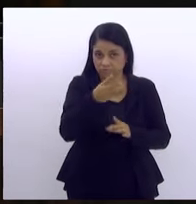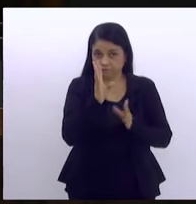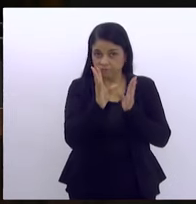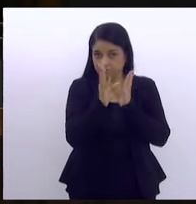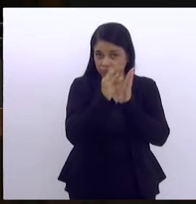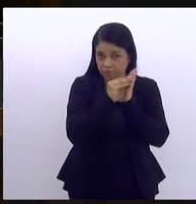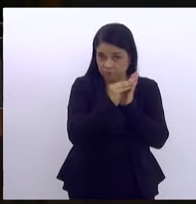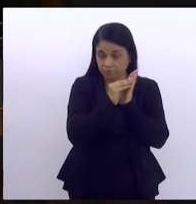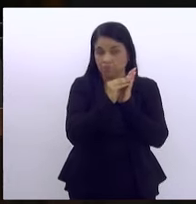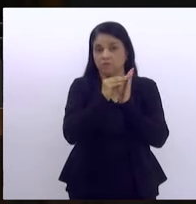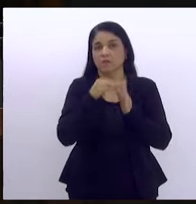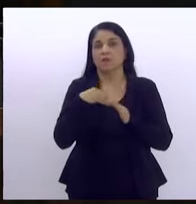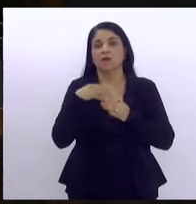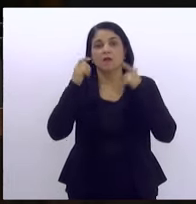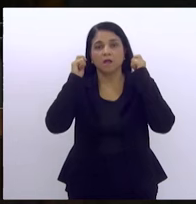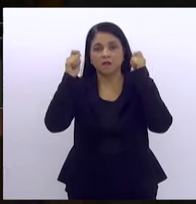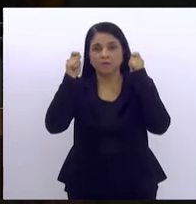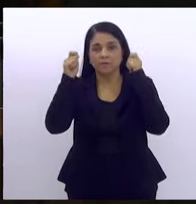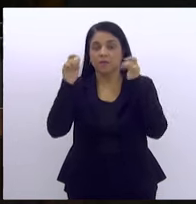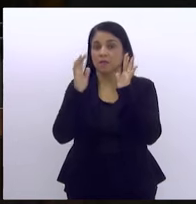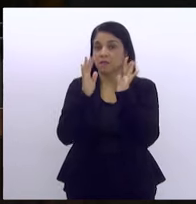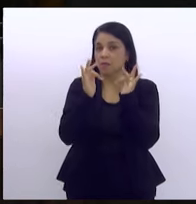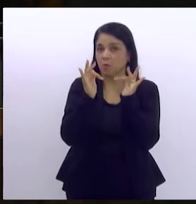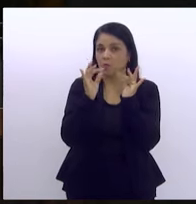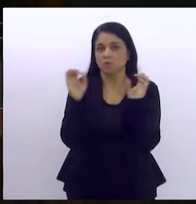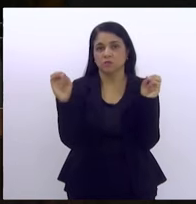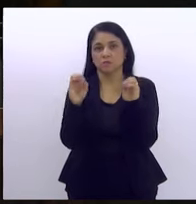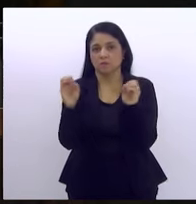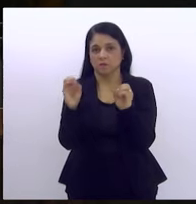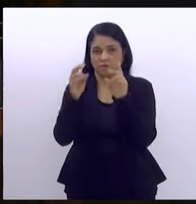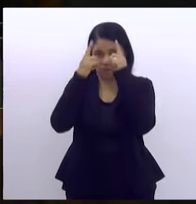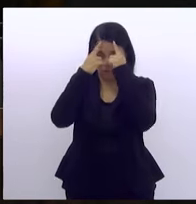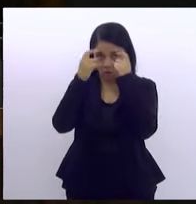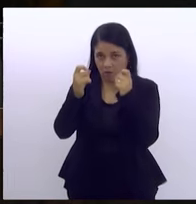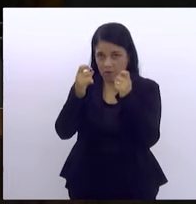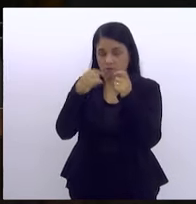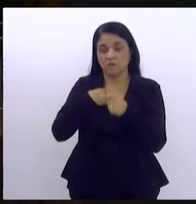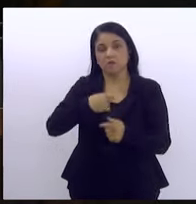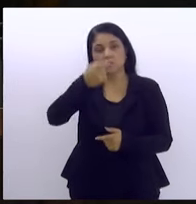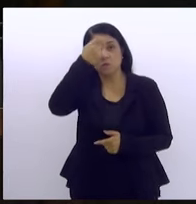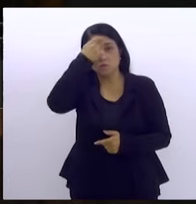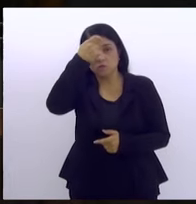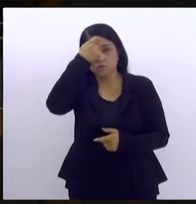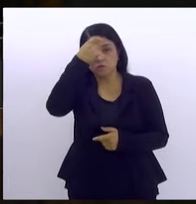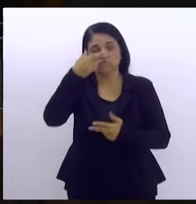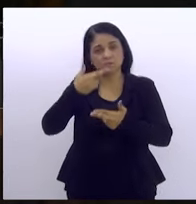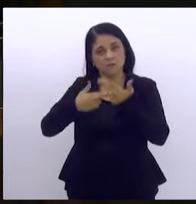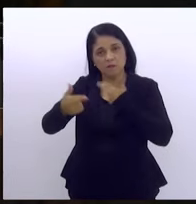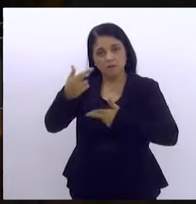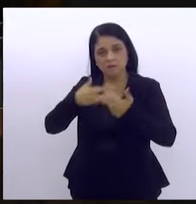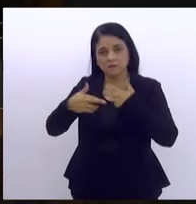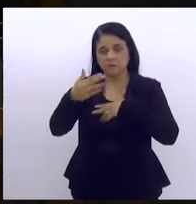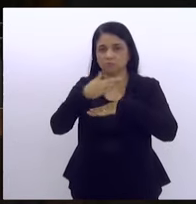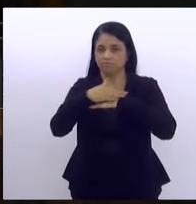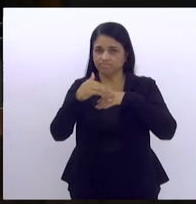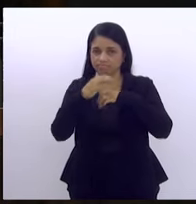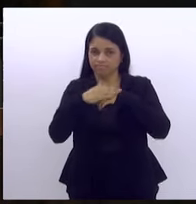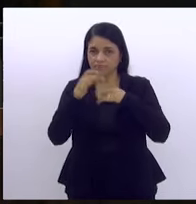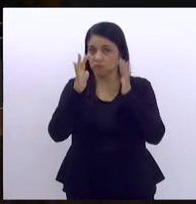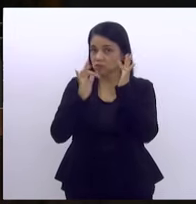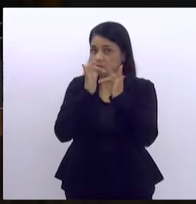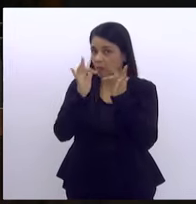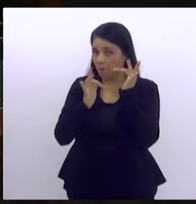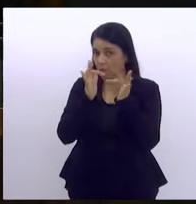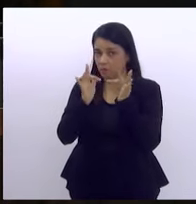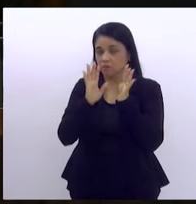Rio de Janeiro a campanha Namoro Sem Violência e de Prevenção e Conscientização das Relações Afetivas de Namoro. É, já foi